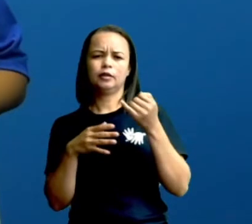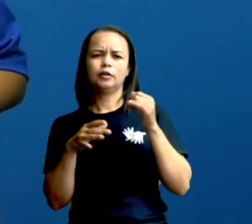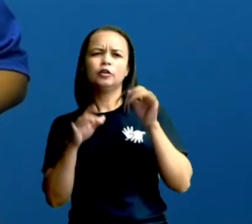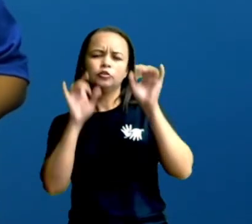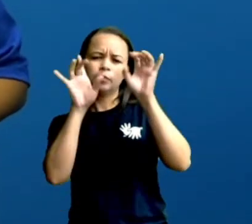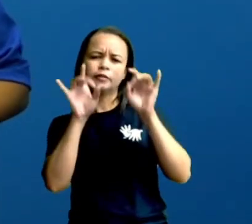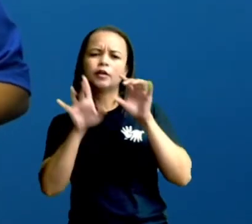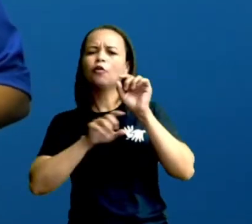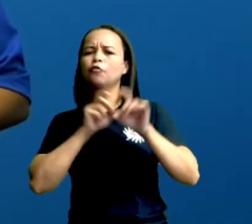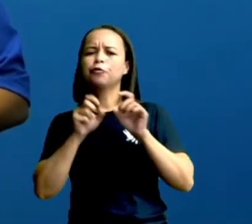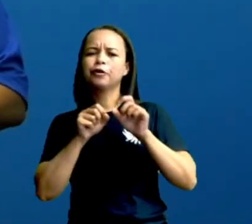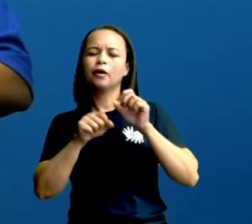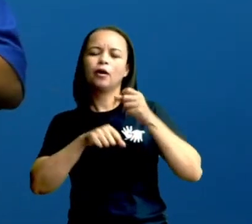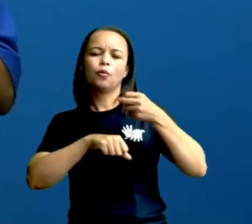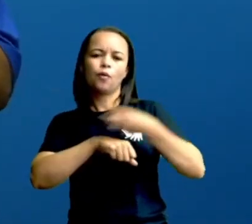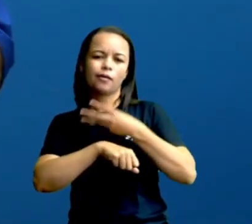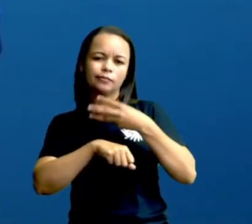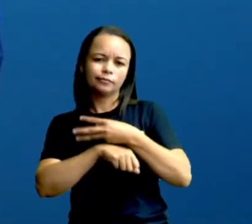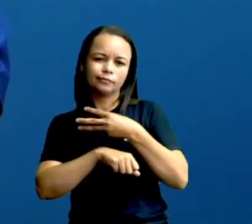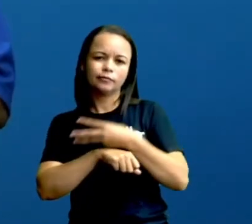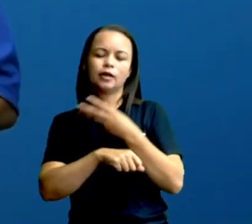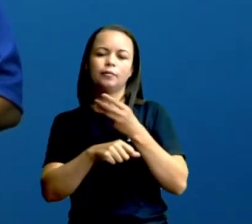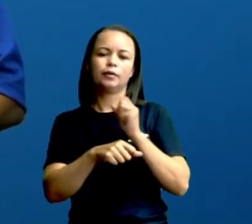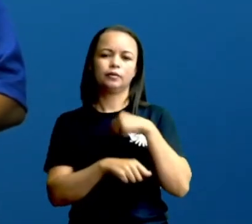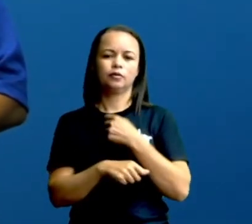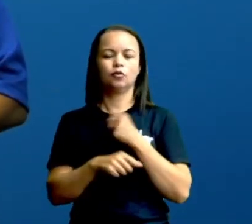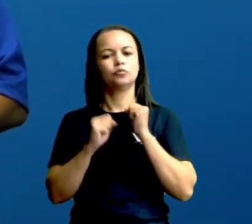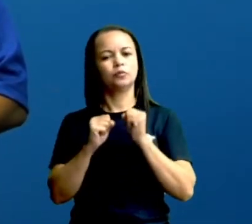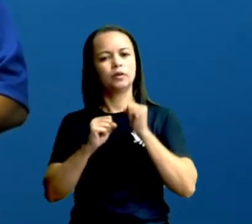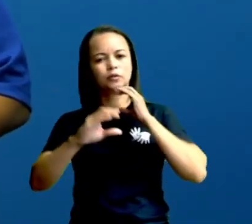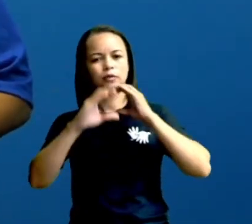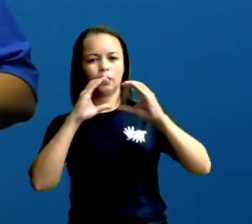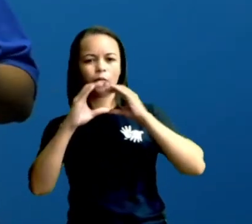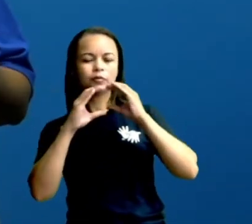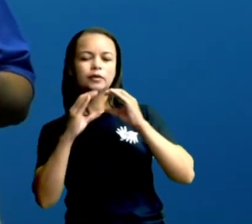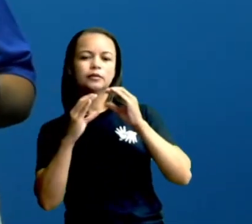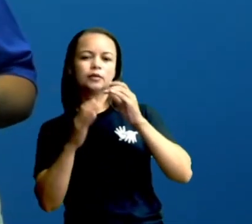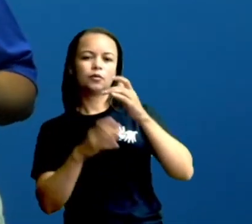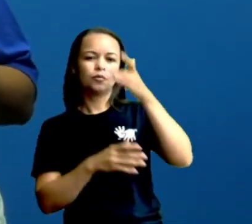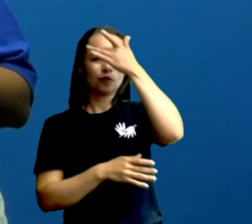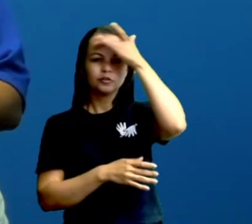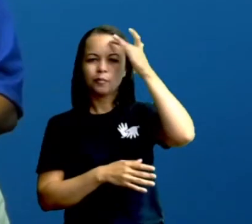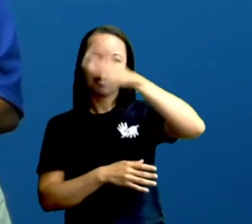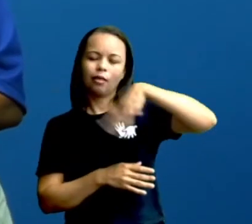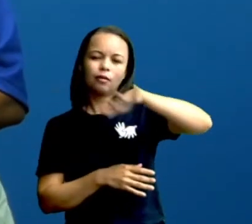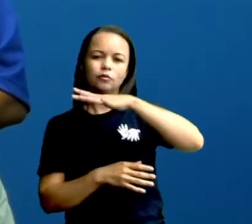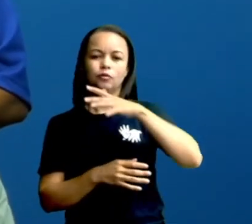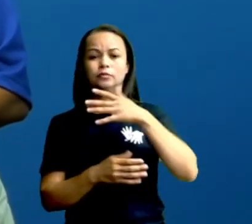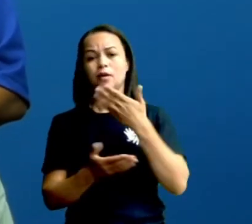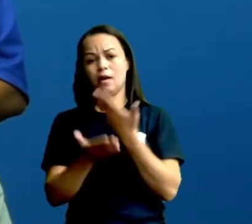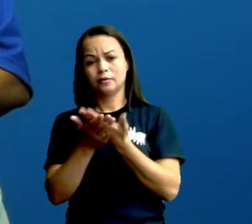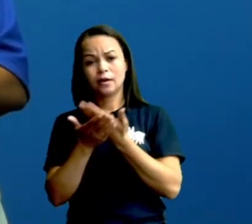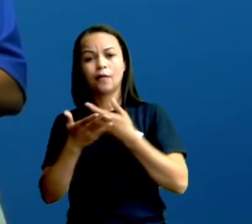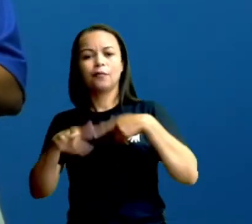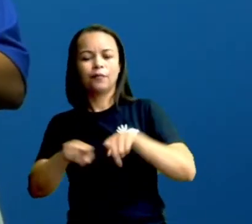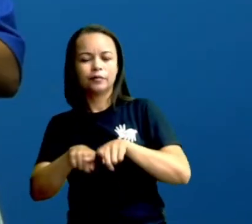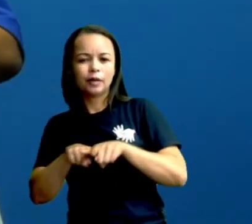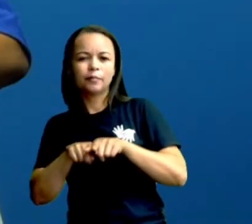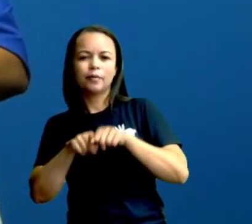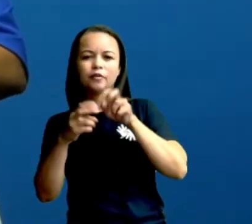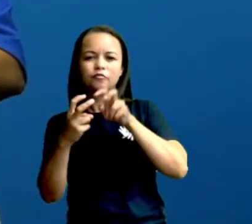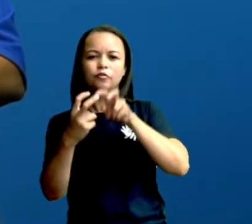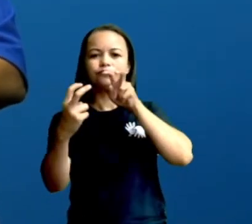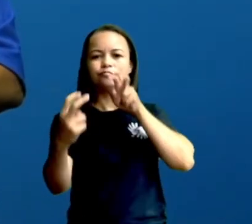mais usada foi o WhatsApp, para que a gente pudesse se comunicar com as pessoas, né? As aulas também, muitas delas foram